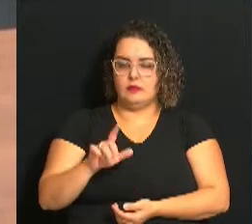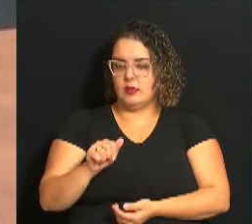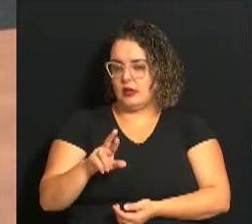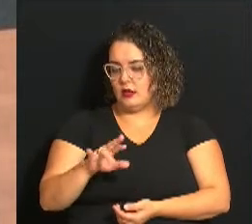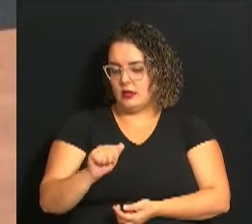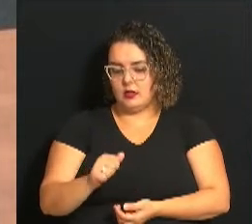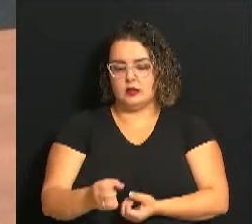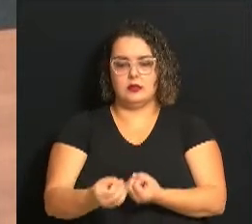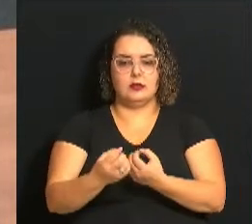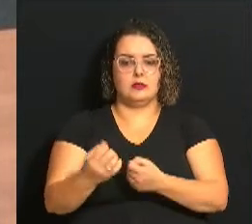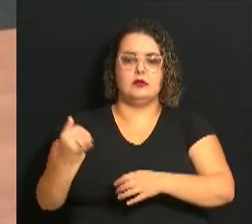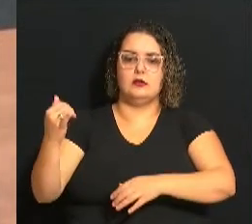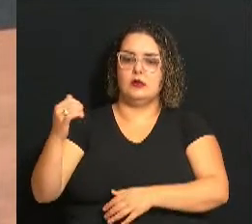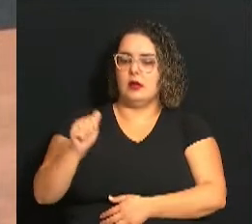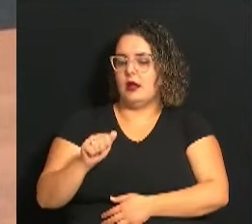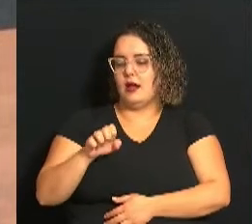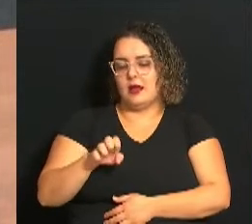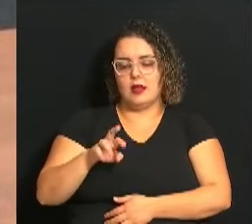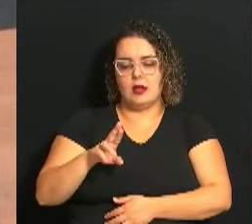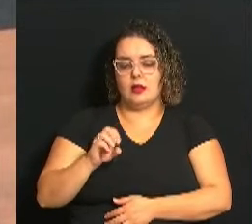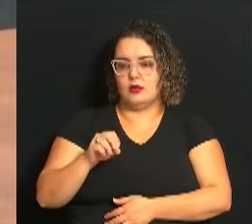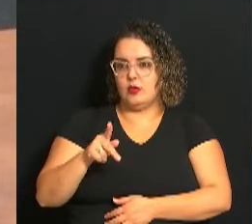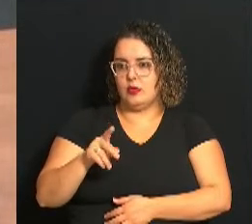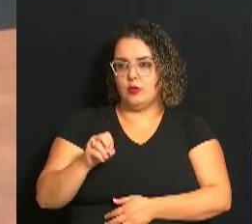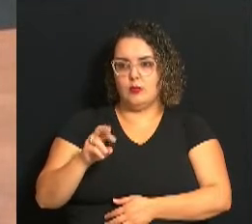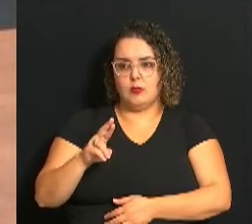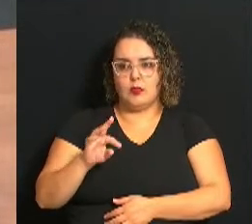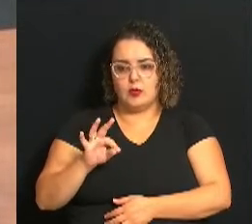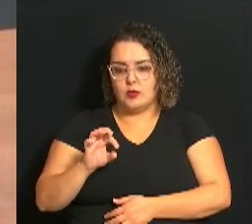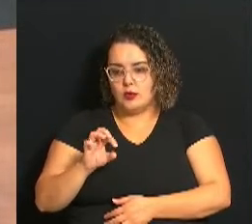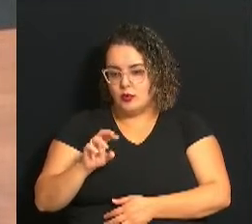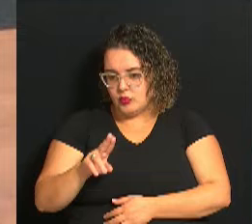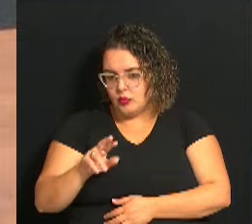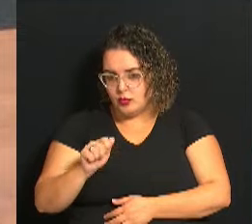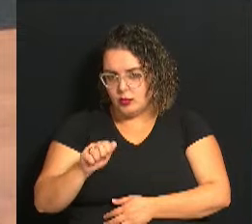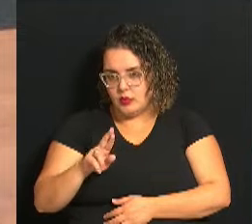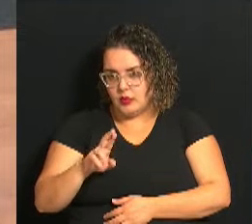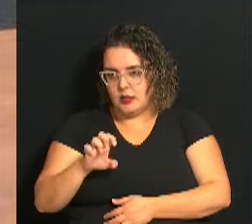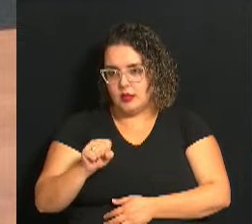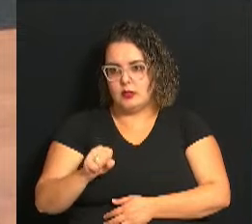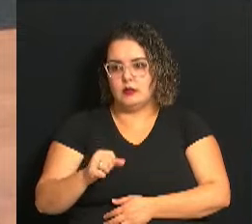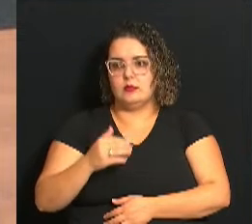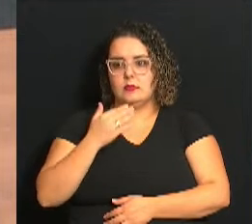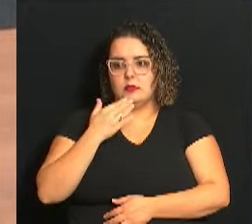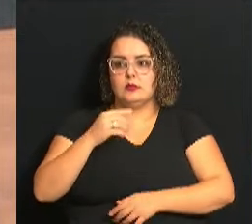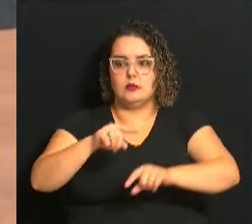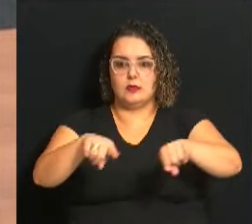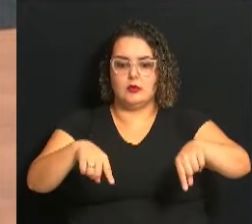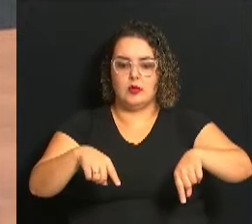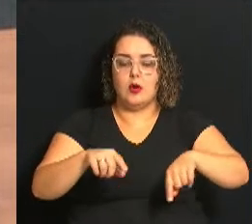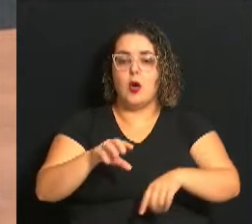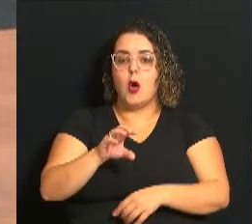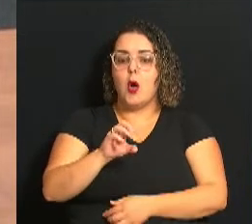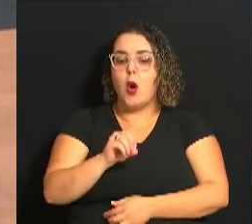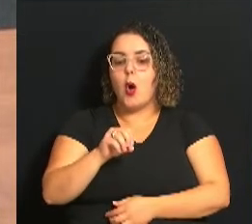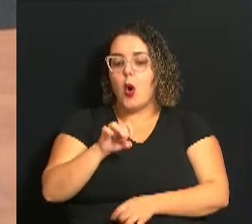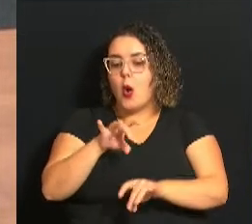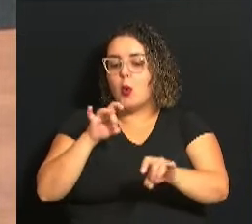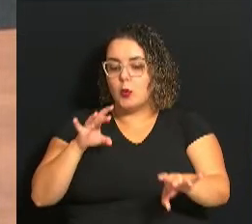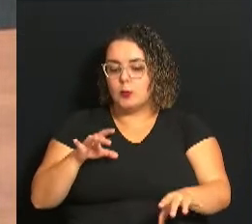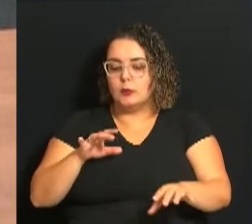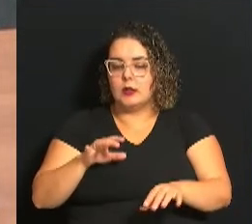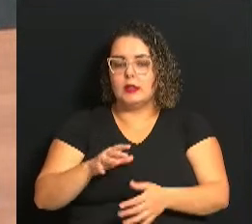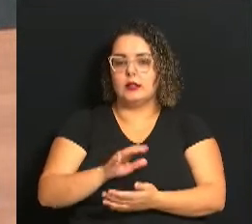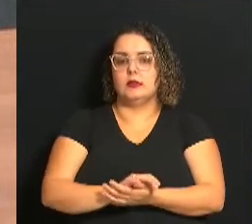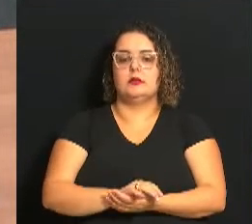restrições aeroportuárias. Né? Nós estamos buscando que o nosso zoneamento online a gente possa habilitar mais camadas online,